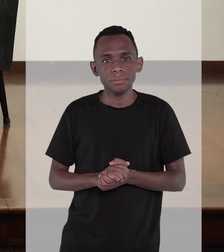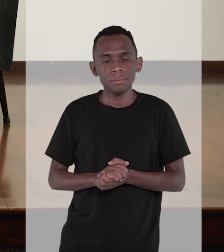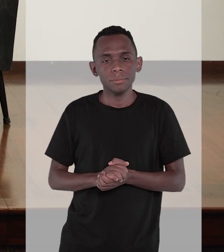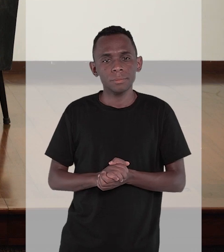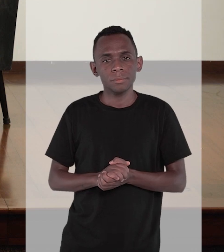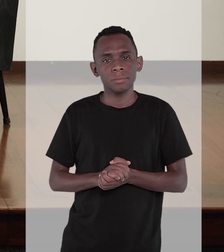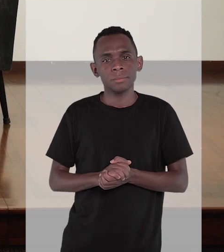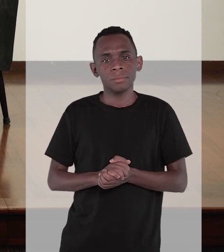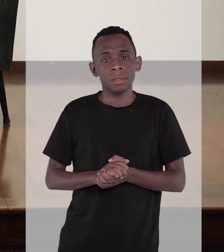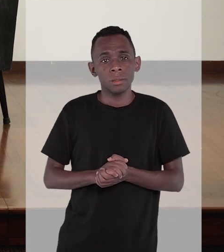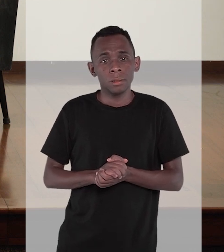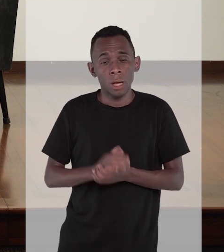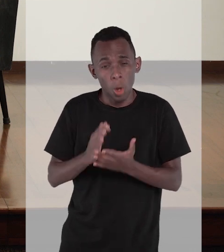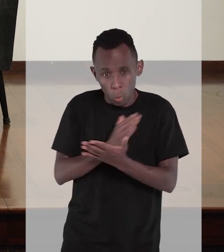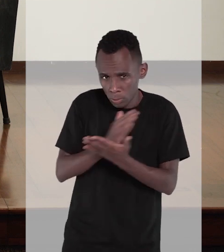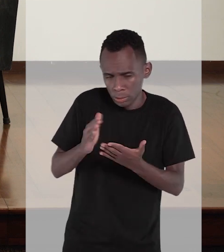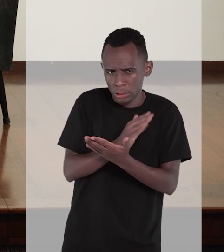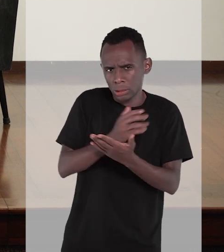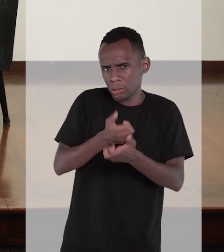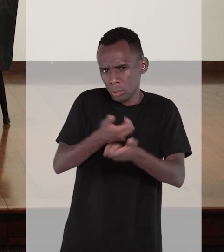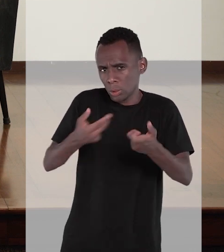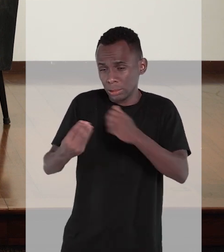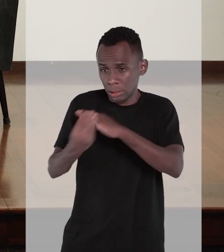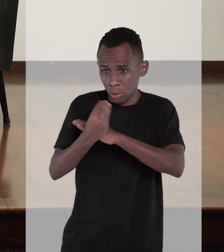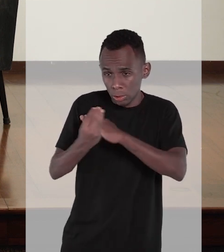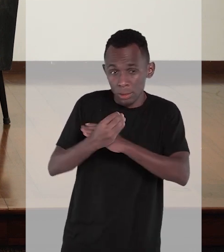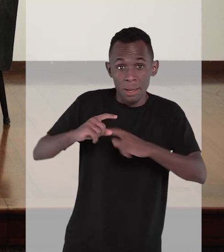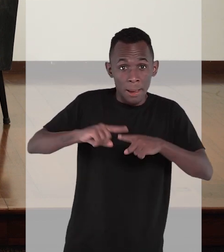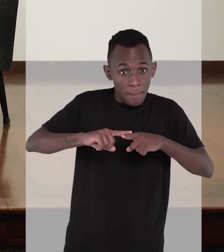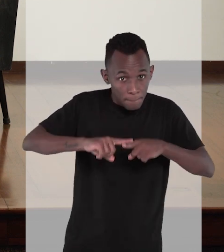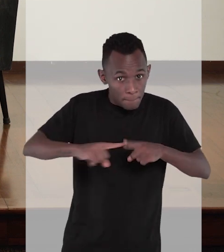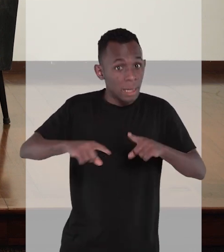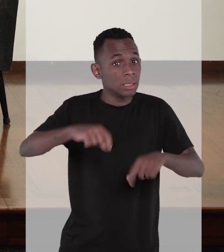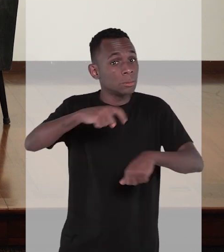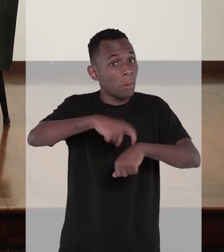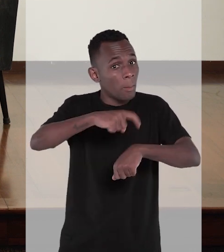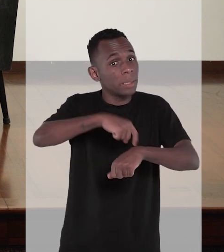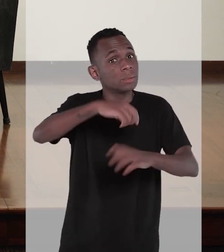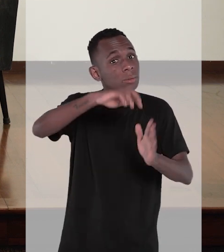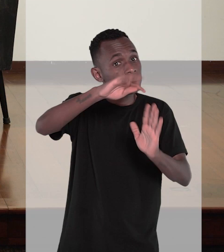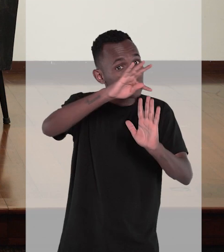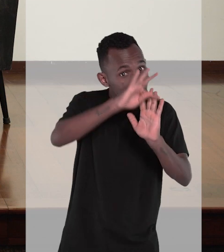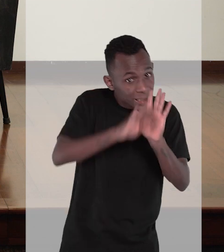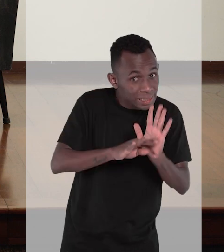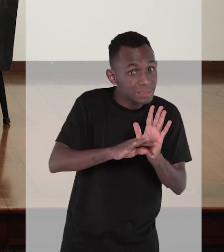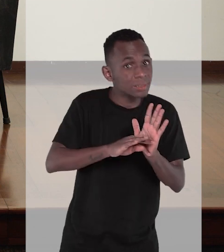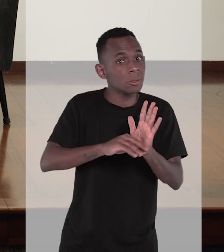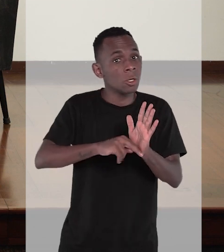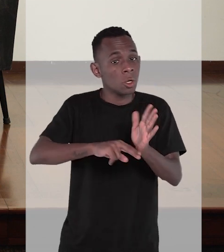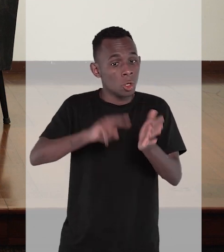de escudo, né, de alguma coisa que te protege. Quando você para e escreve uma coisa e assina o seu nome,